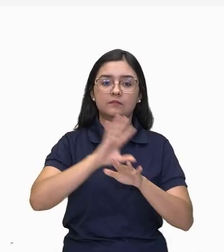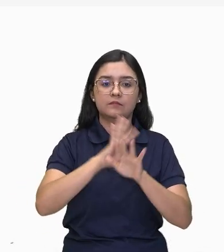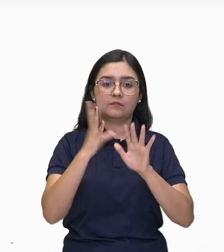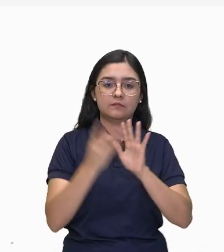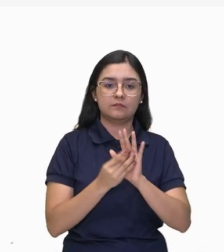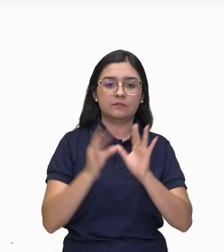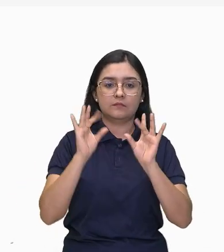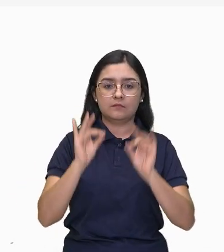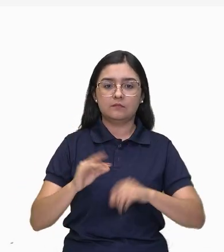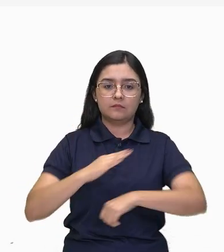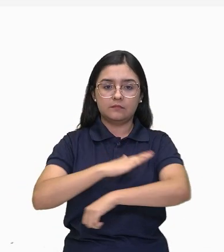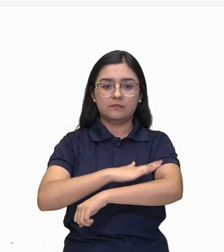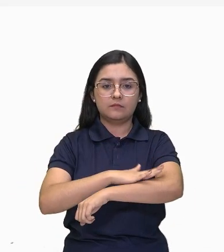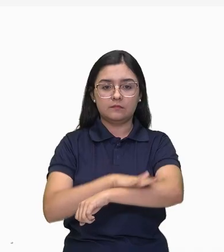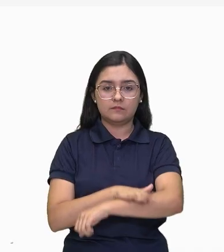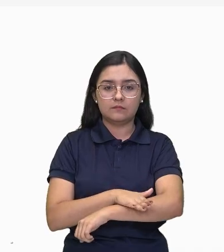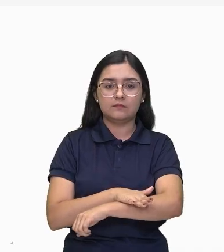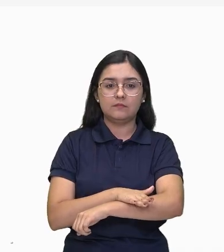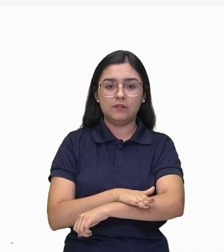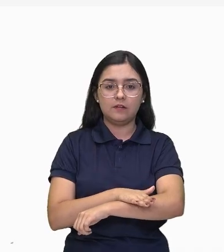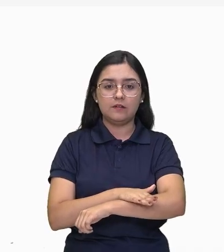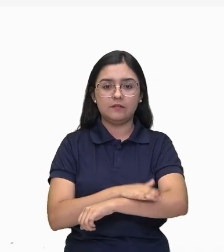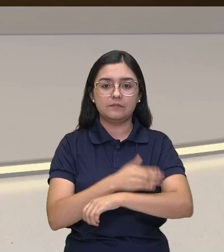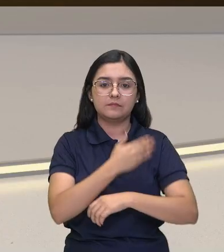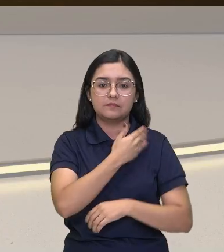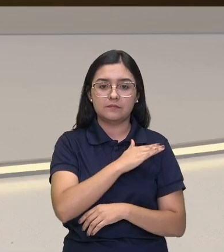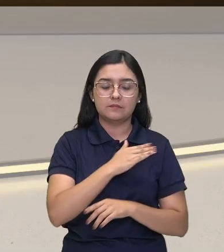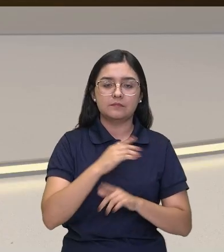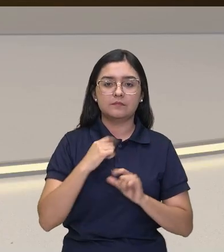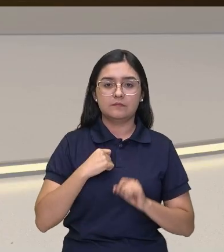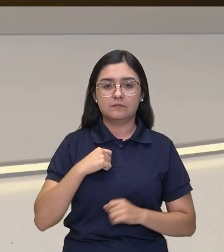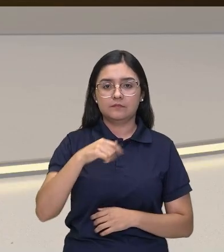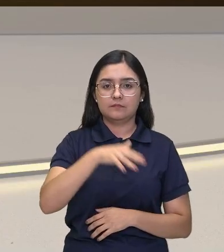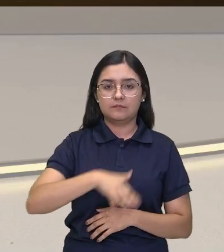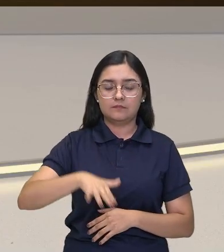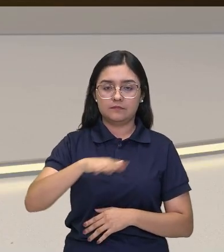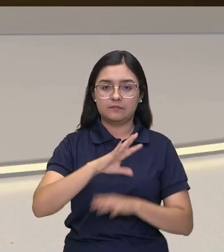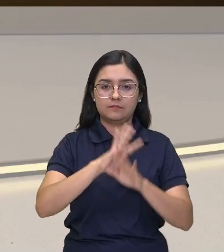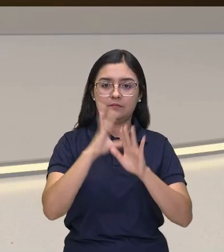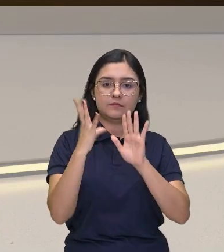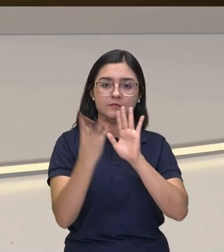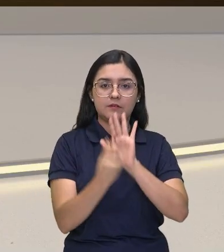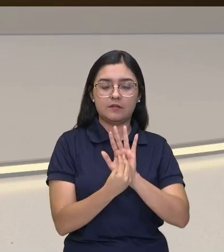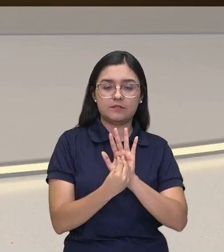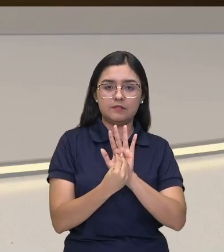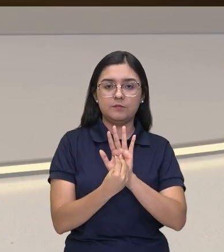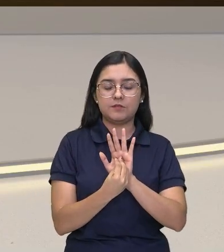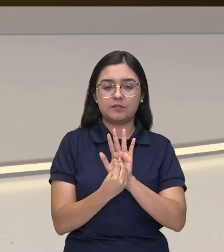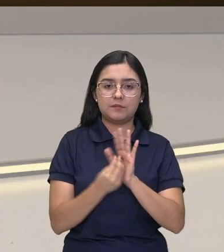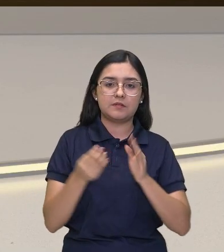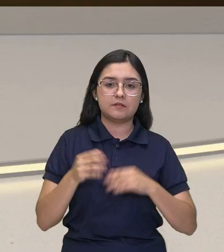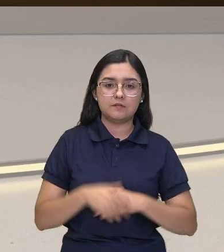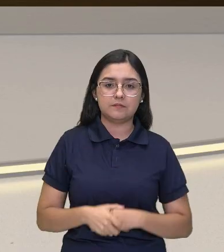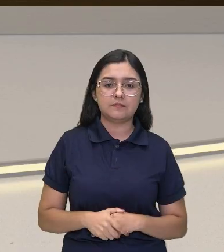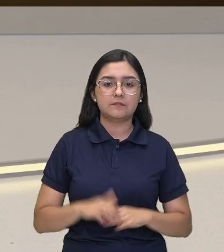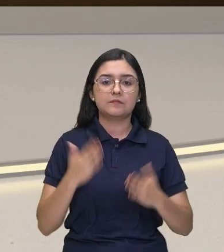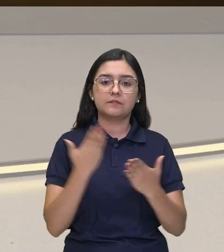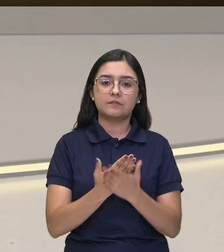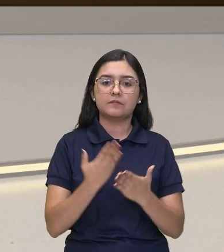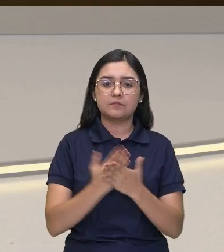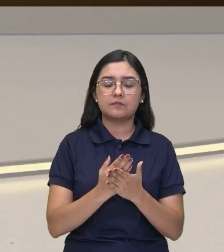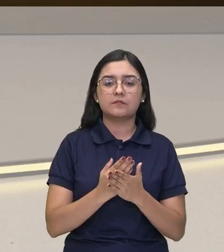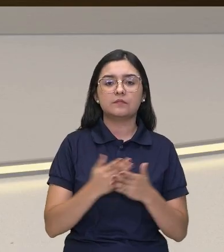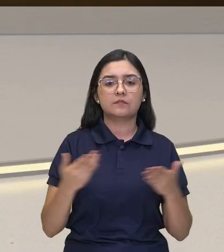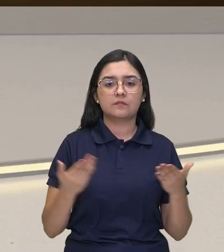no detalhamento, racismo e discriminação ambiental na Amazônia. Pessoal, nessa aula, a aula aqui da nossa IFA, a gente vai compreender que